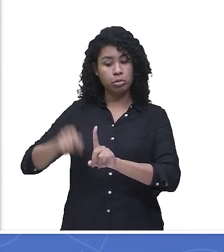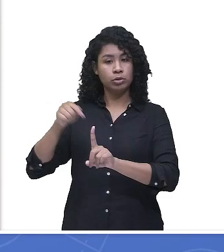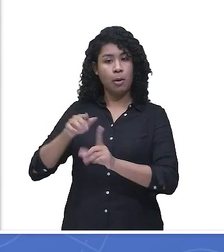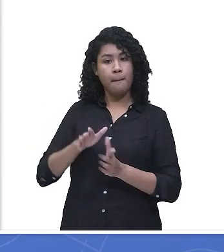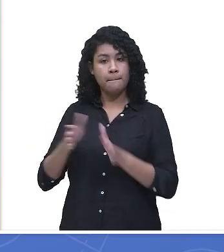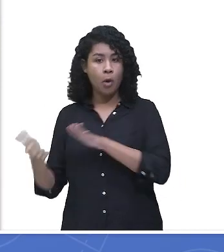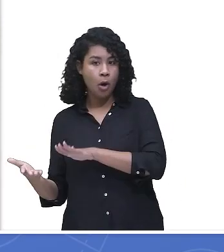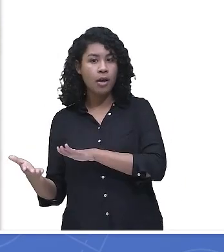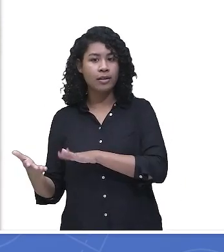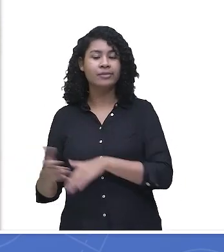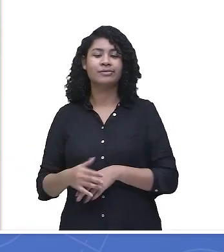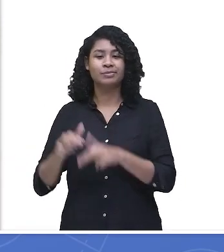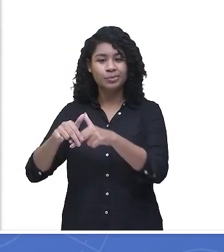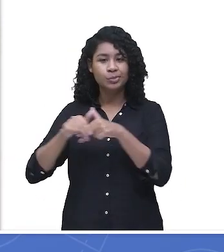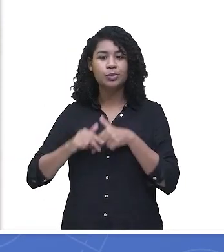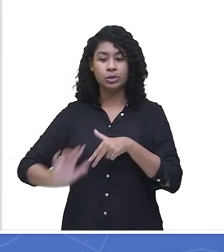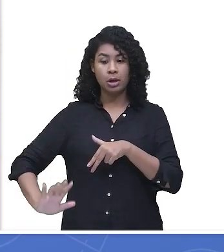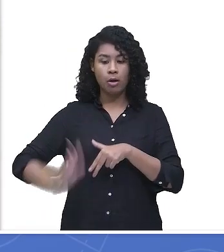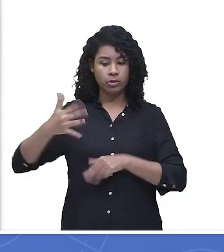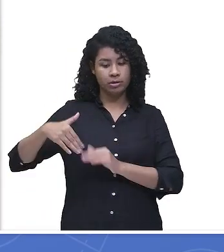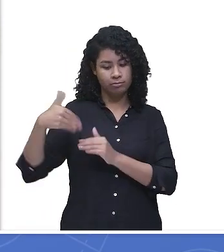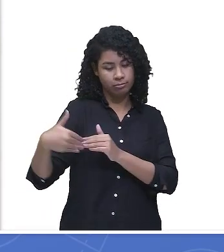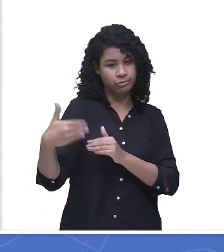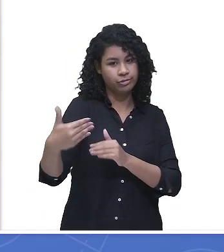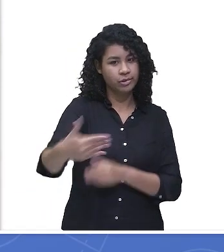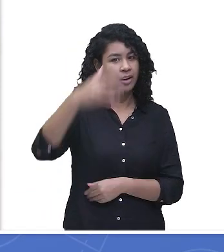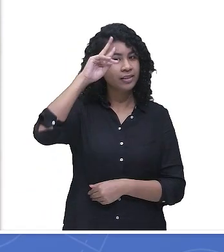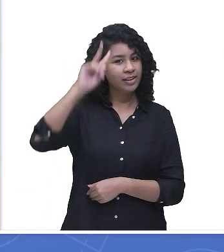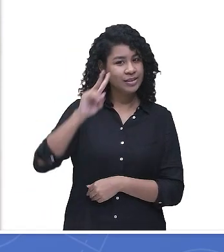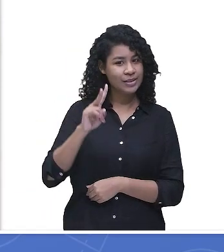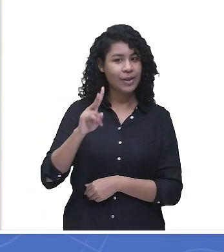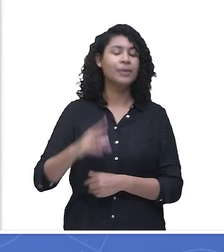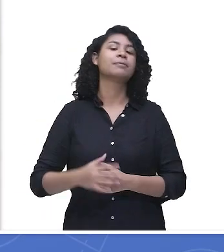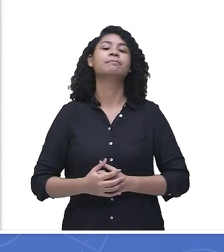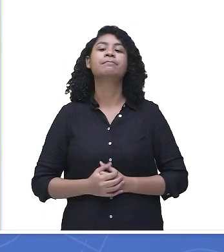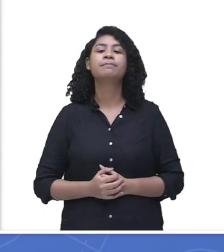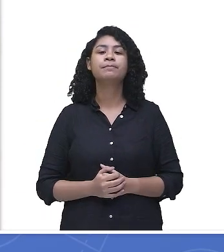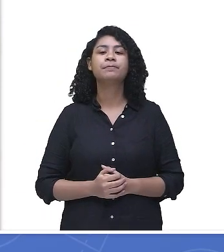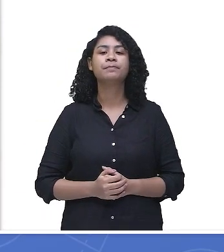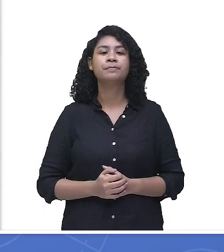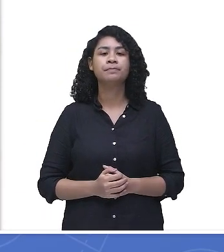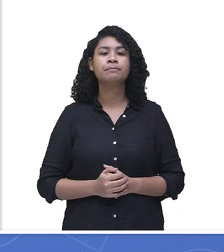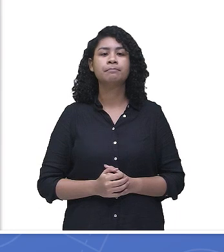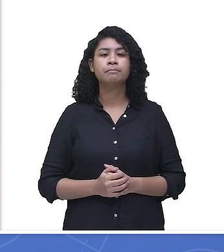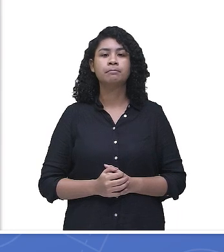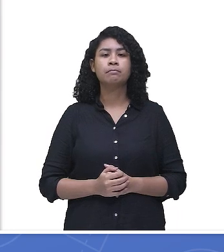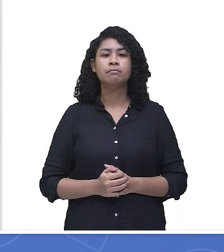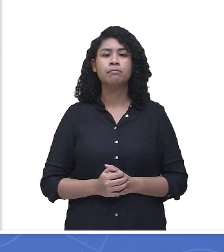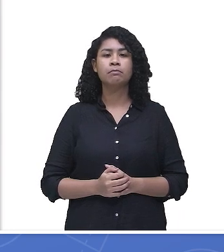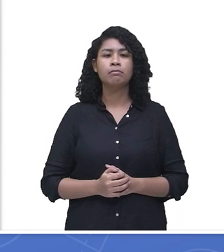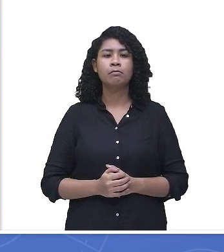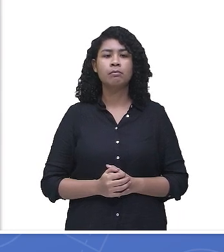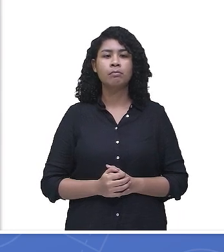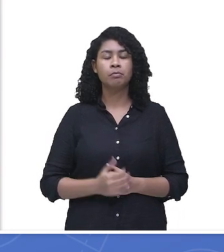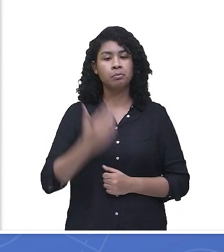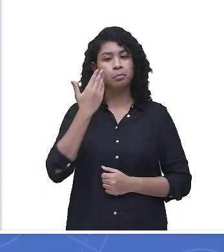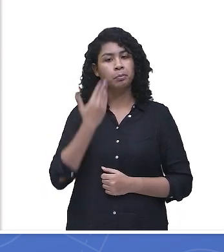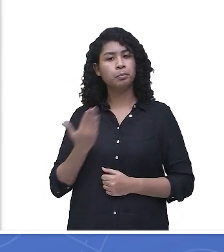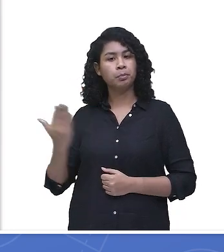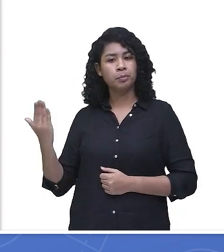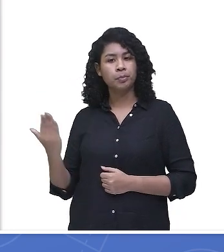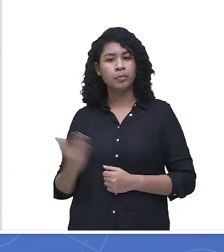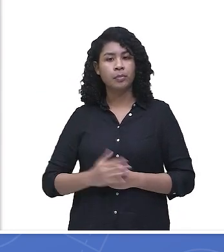mãe. Ok? Vamos lá? O enredo, ou seja, as ações. Olha só, gente. O